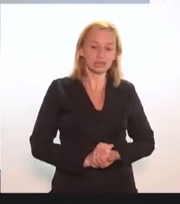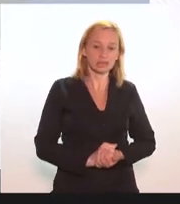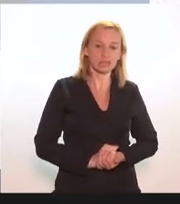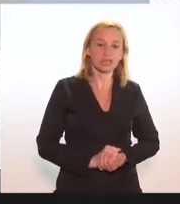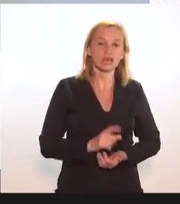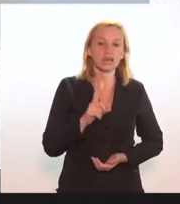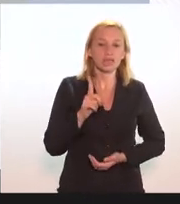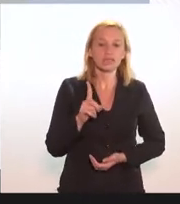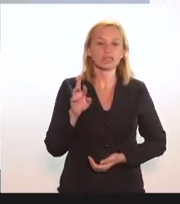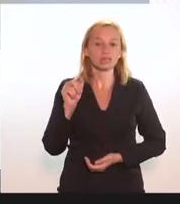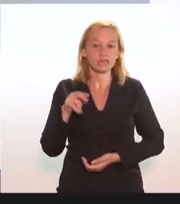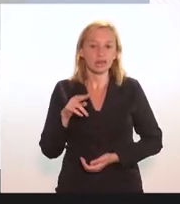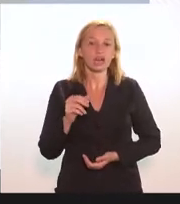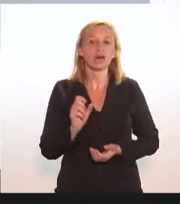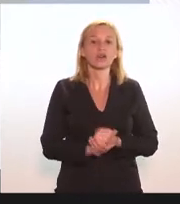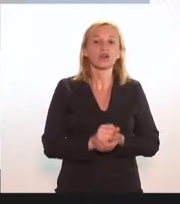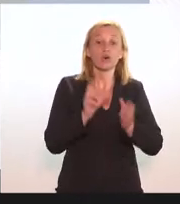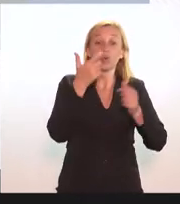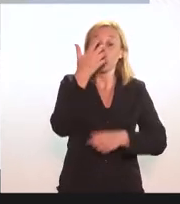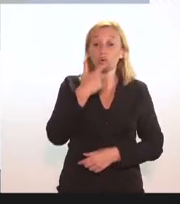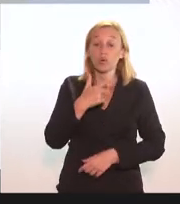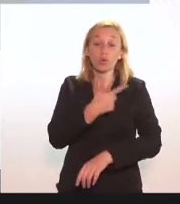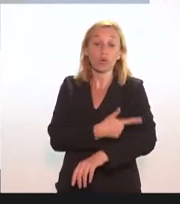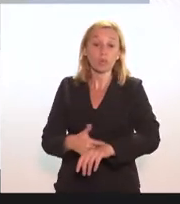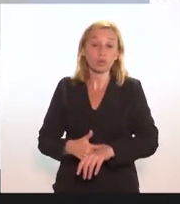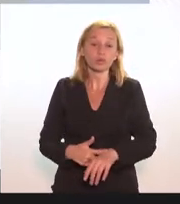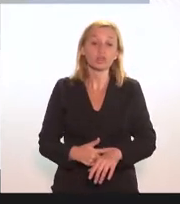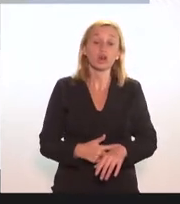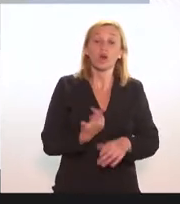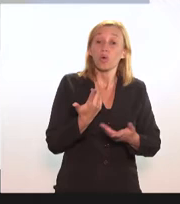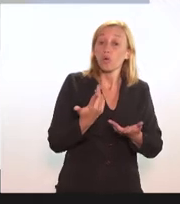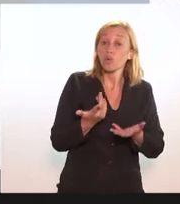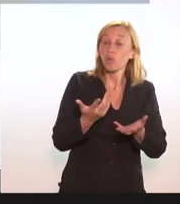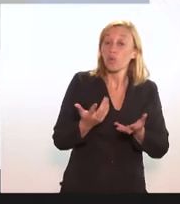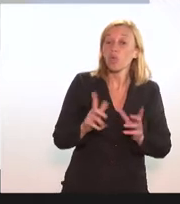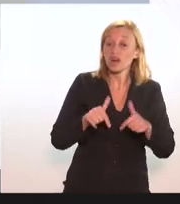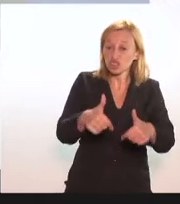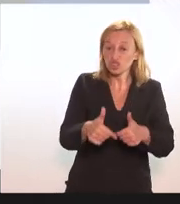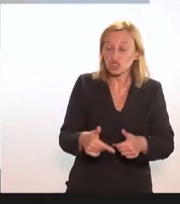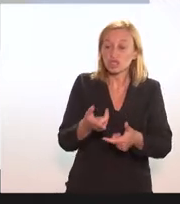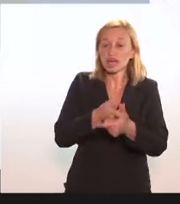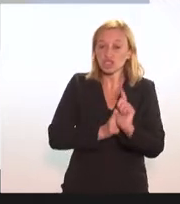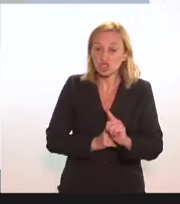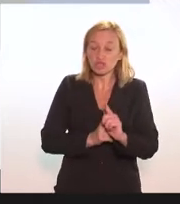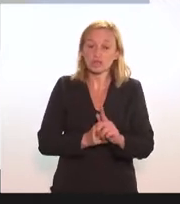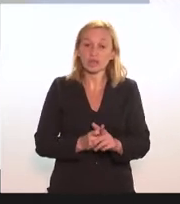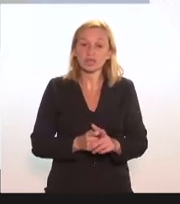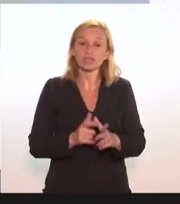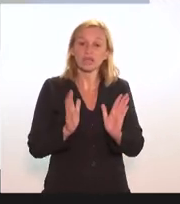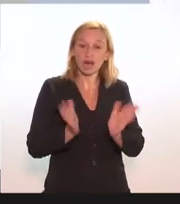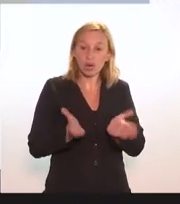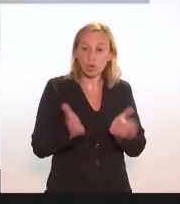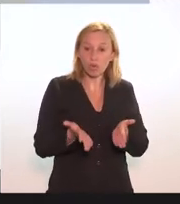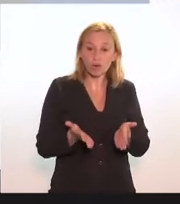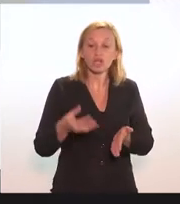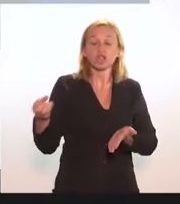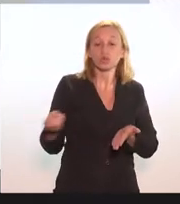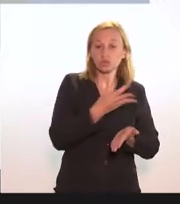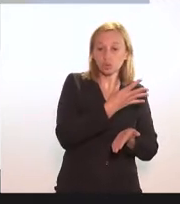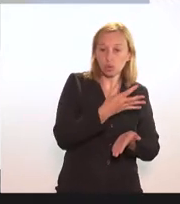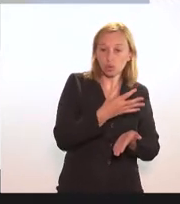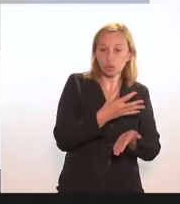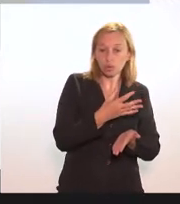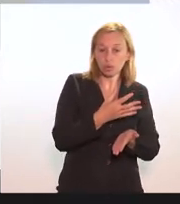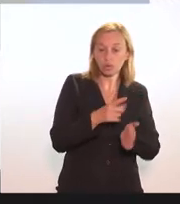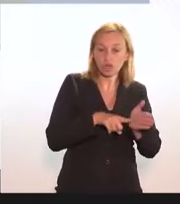gráfico, eu mostro qual é o comportamento do serviço da dívida no regime atual e no novo regime de